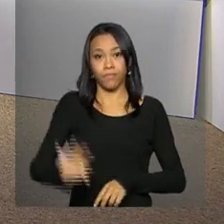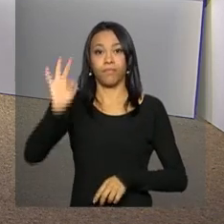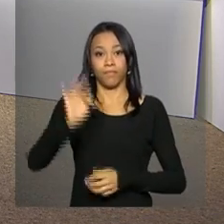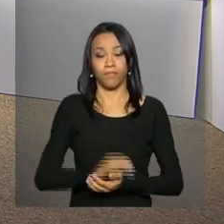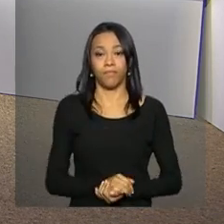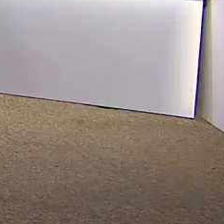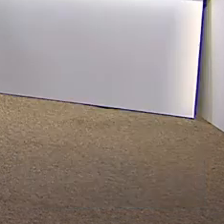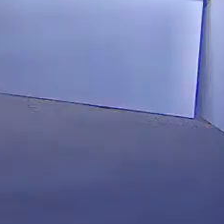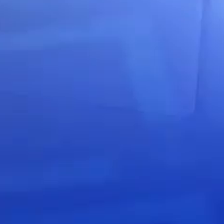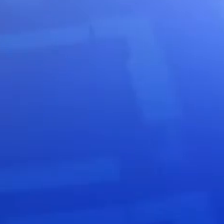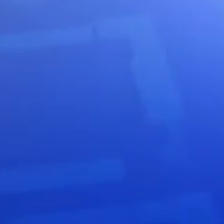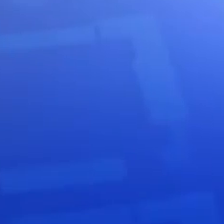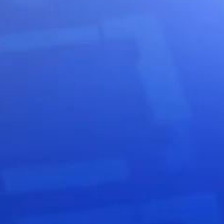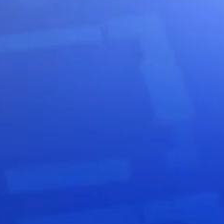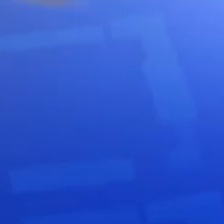federal